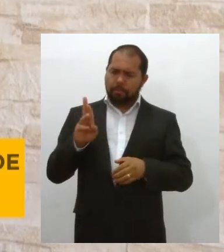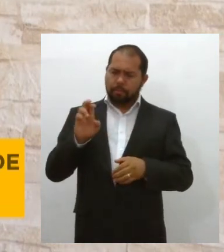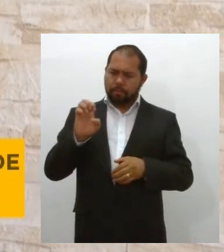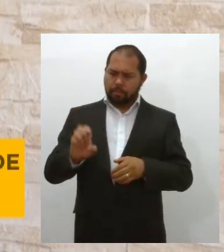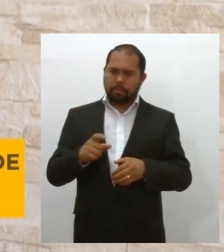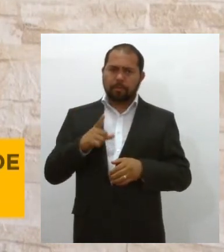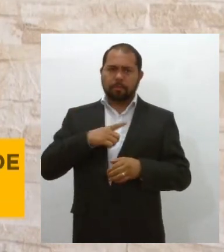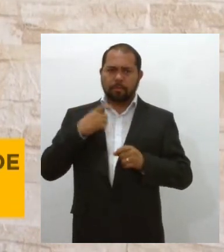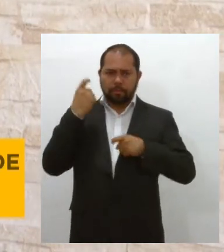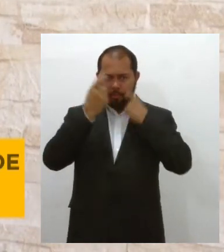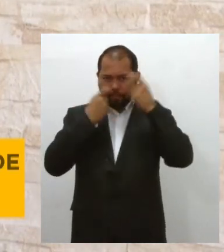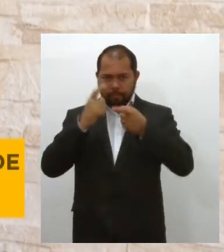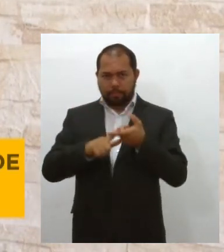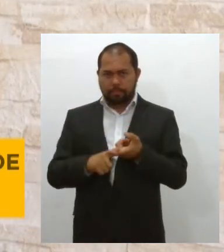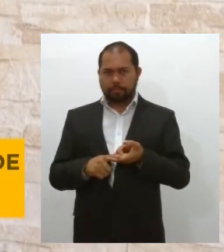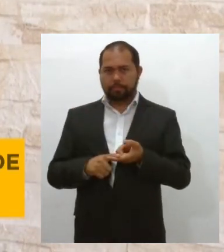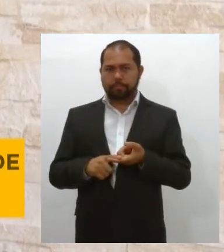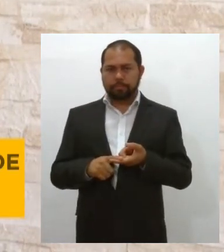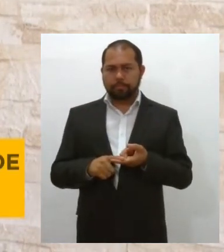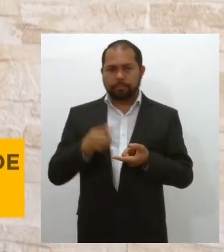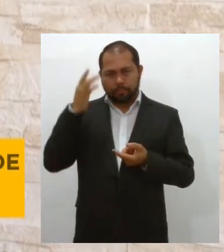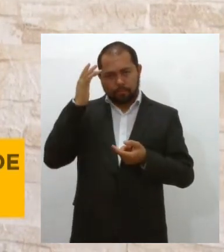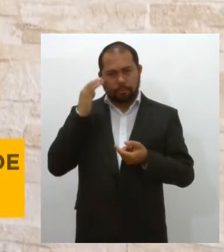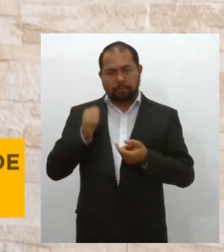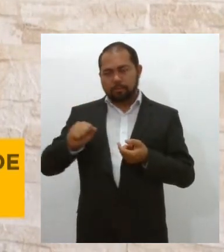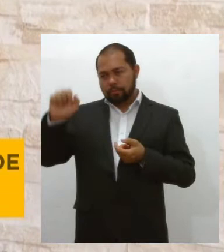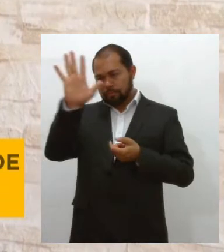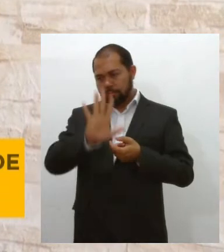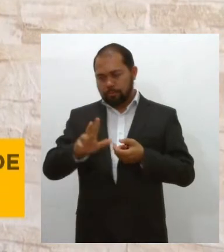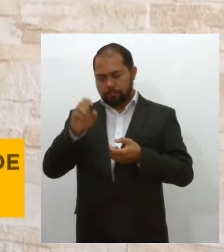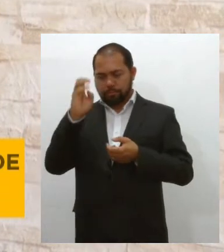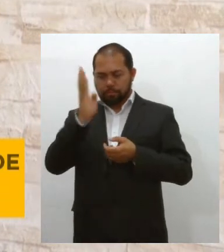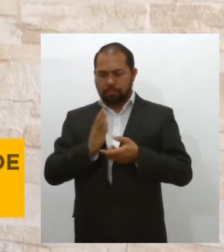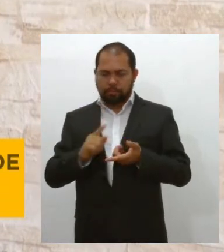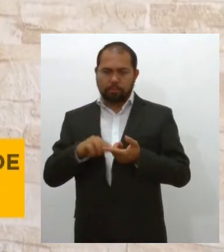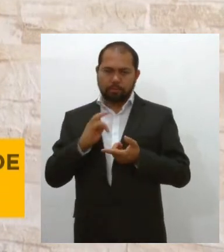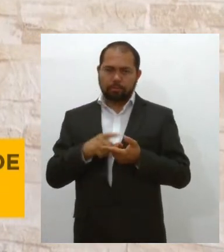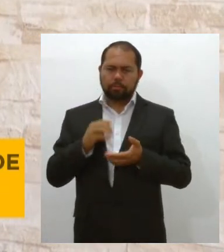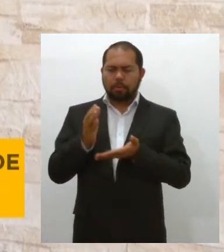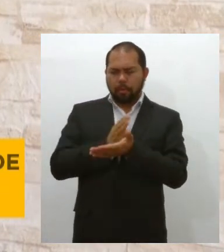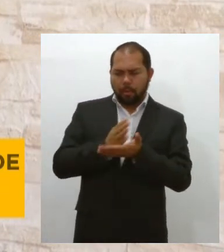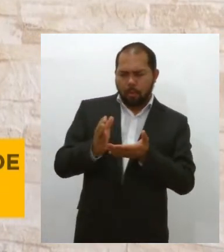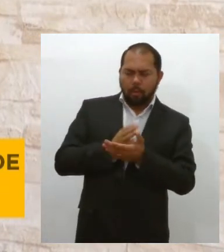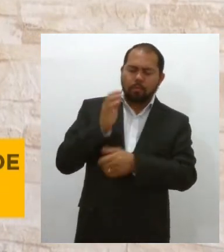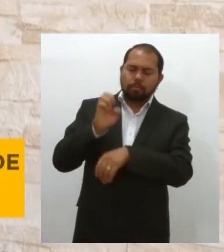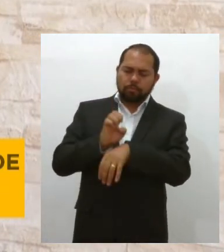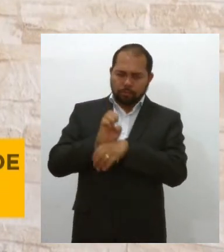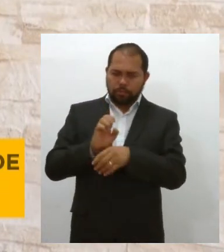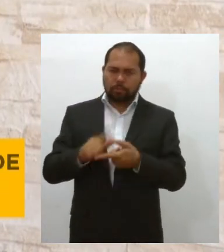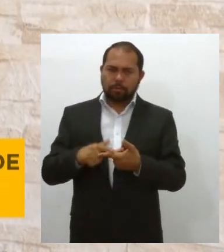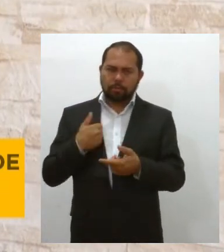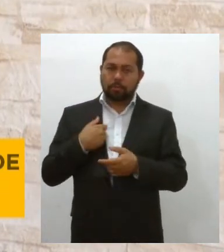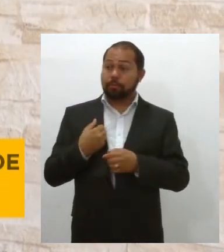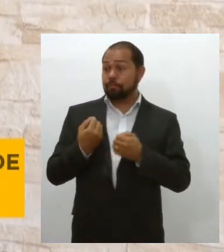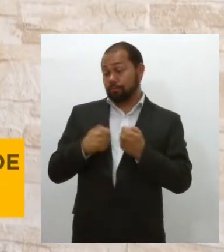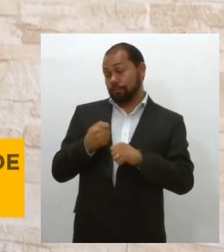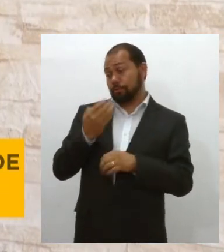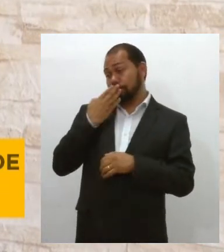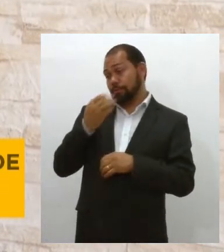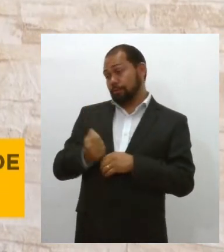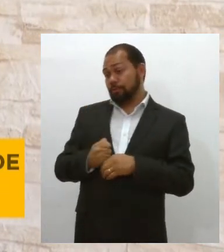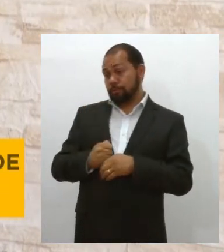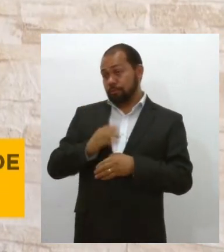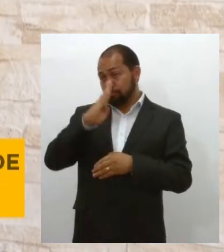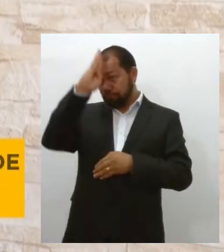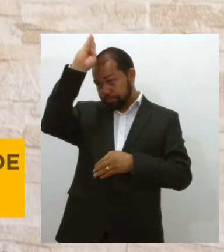né? Eu acho que em todo o Brasil. Já teve alguns estados da Federação Brasileira que eu tive que chamar o Corpo Bombeiro para me